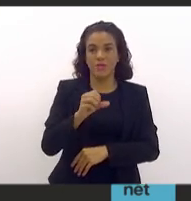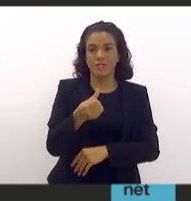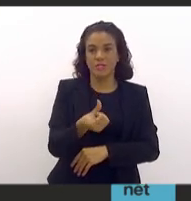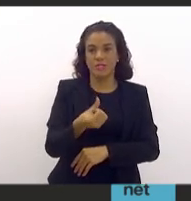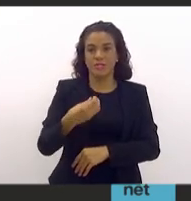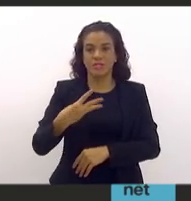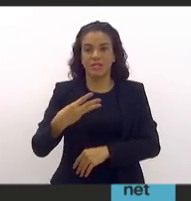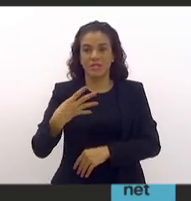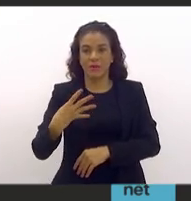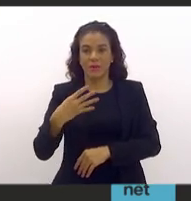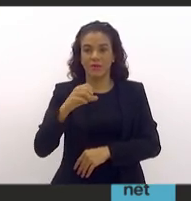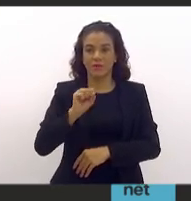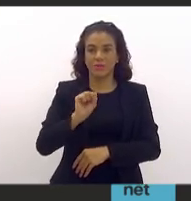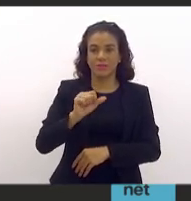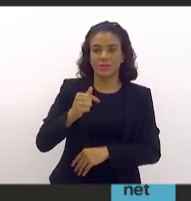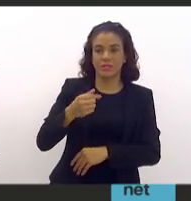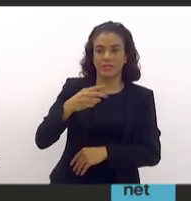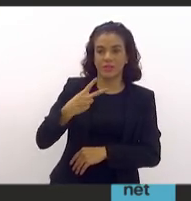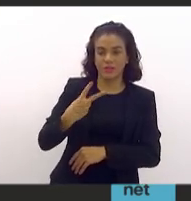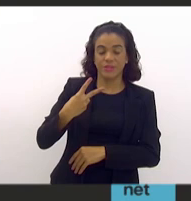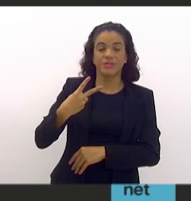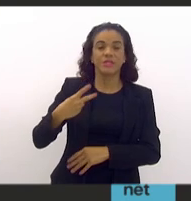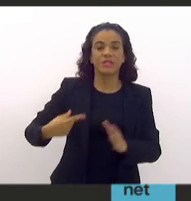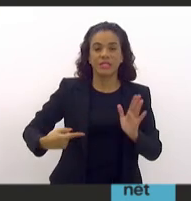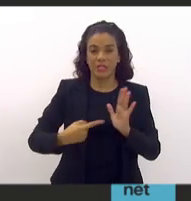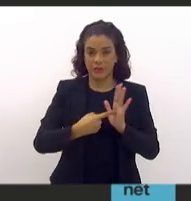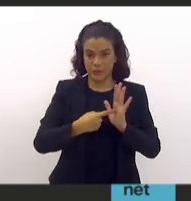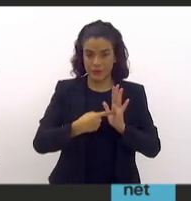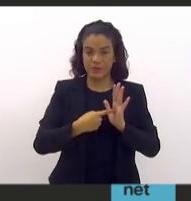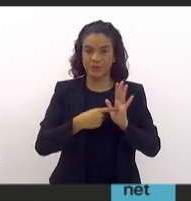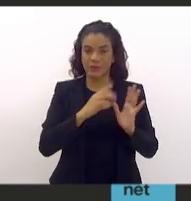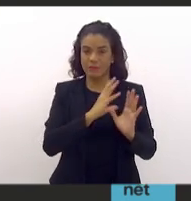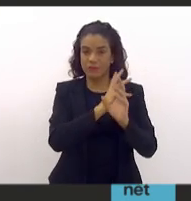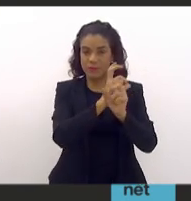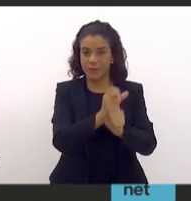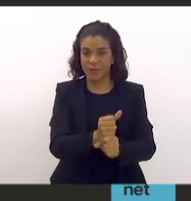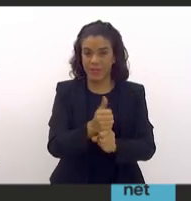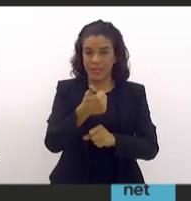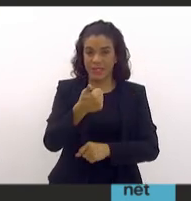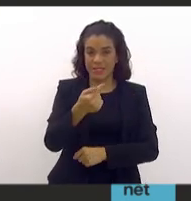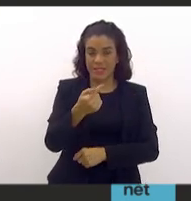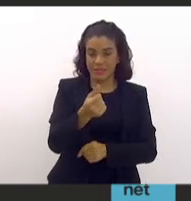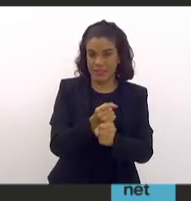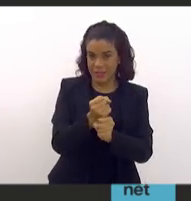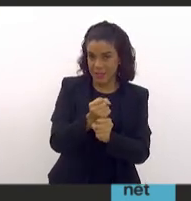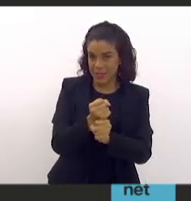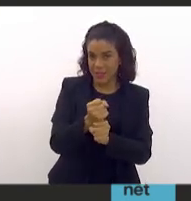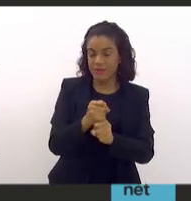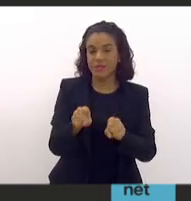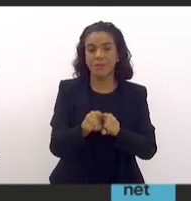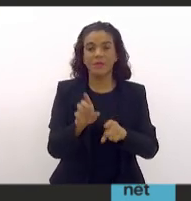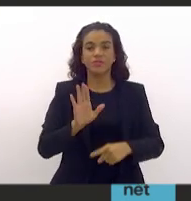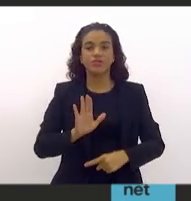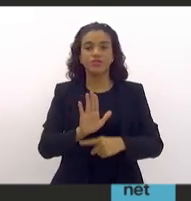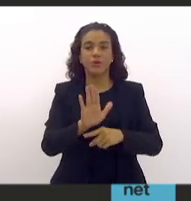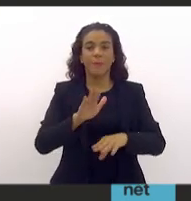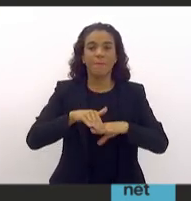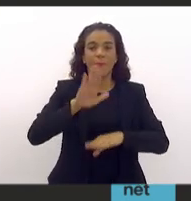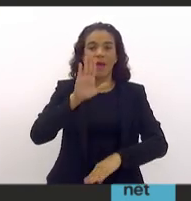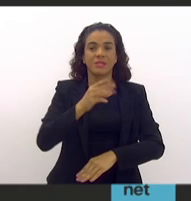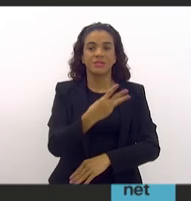4.634.872 denúncias anônimas ao longo desses 17 anos, e a gente também já ofereceu ajuda a mais de